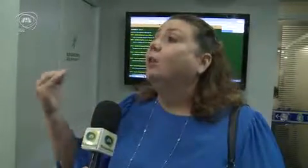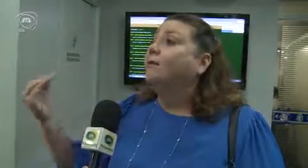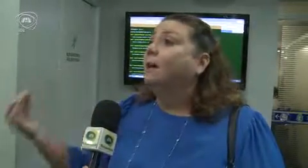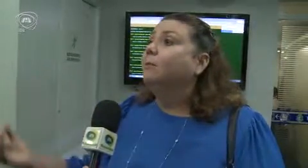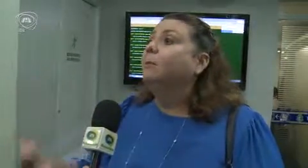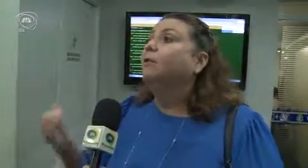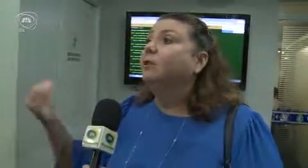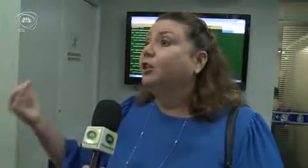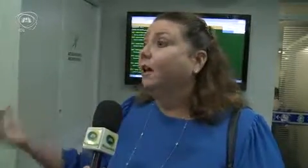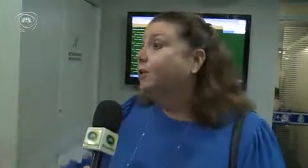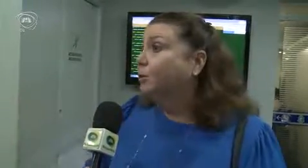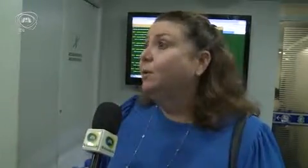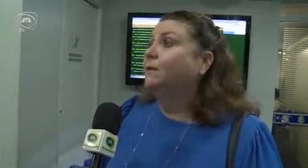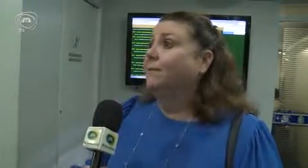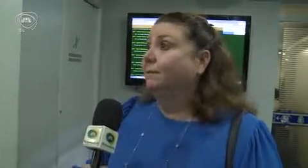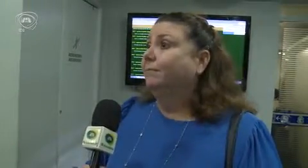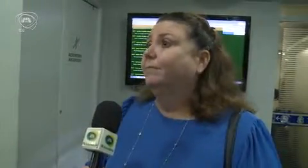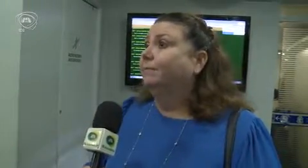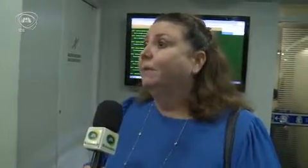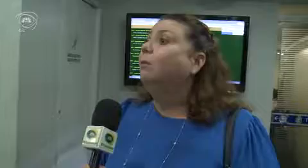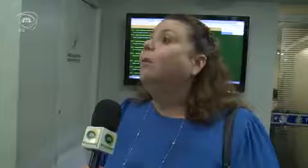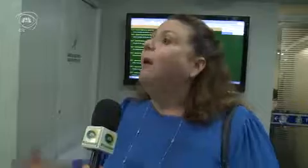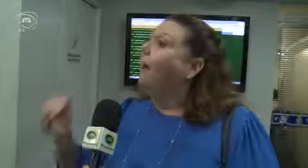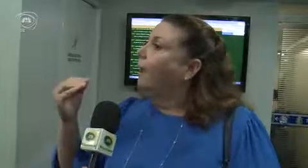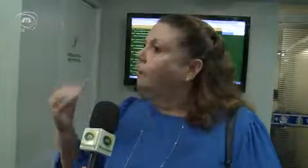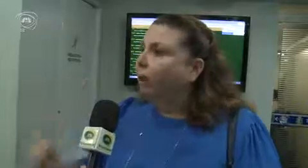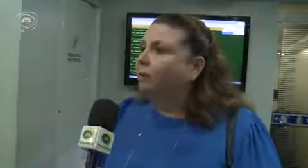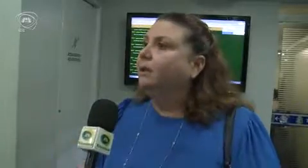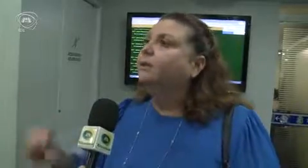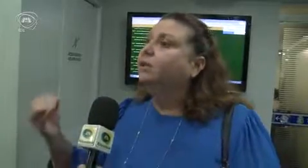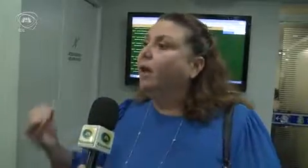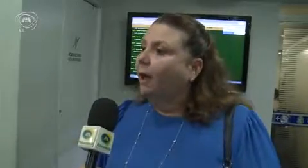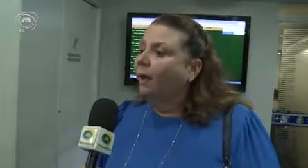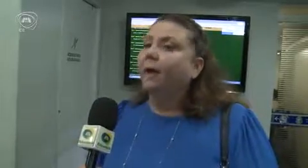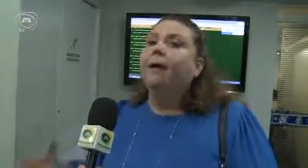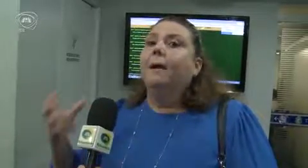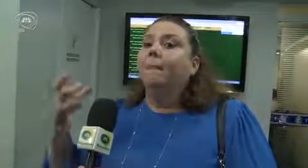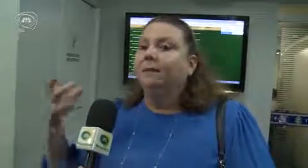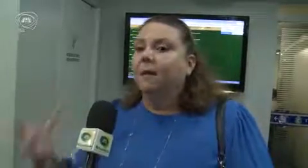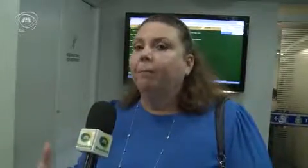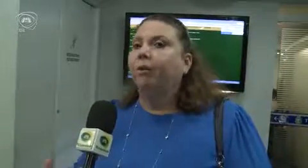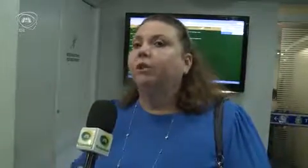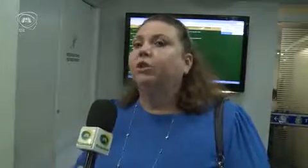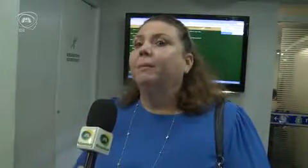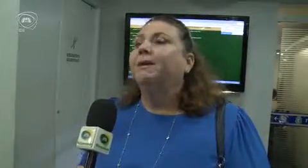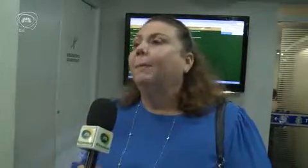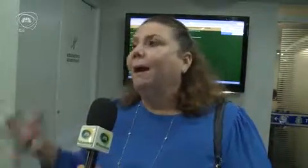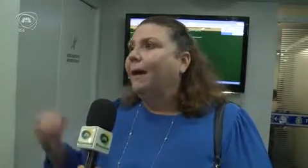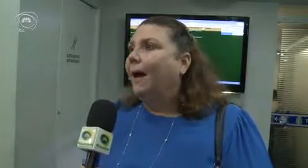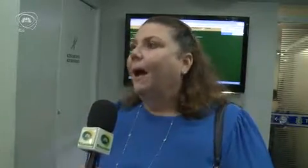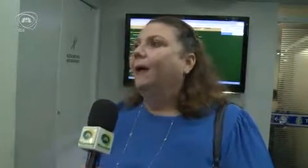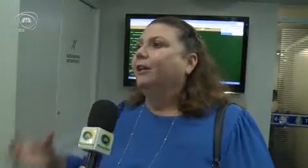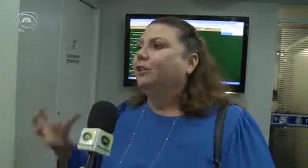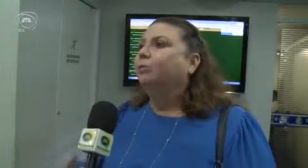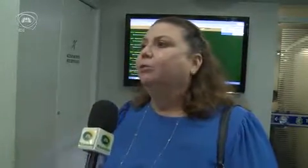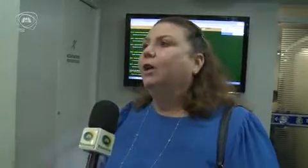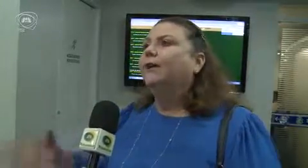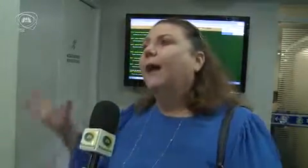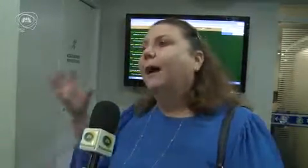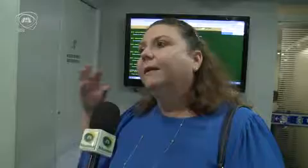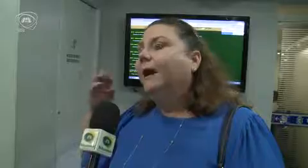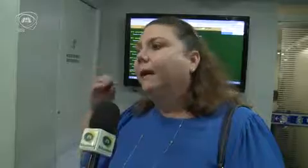o que é que nós queremos para nossas gerações. Então, é importante, mas é importante também trabalhar a